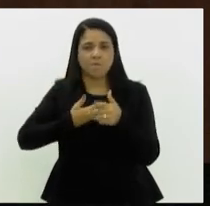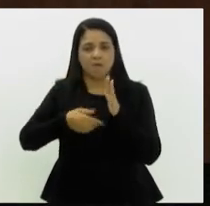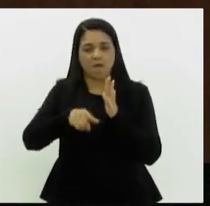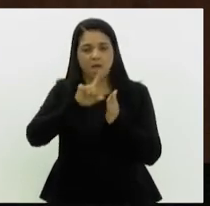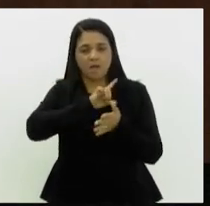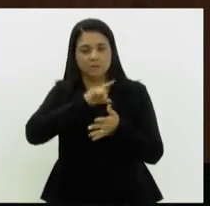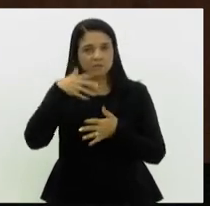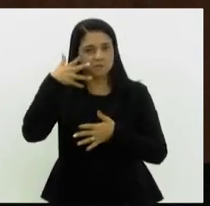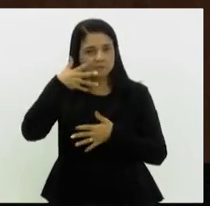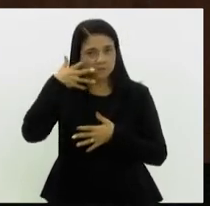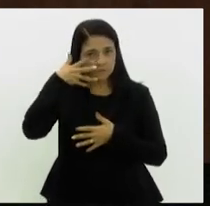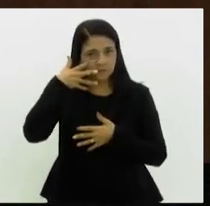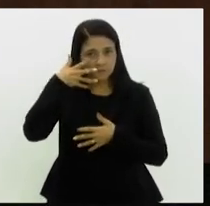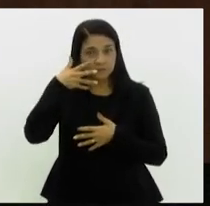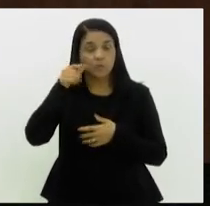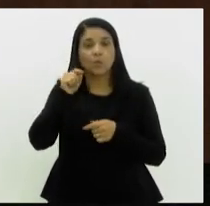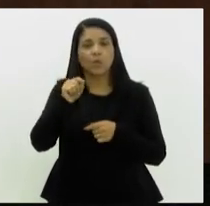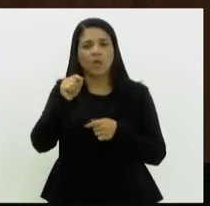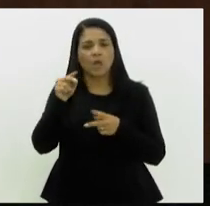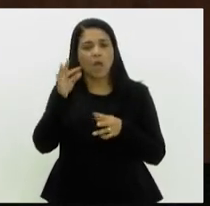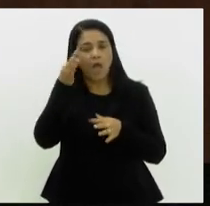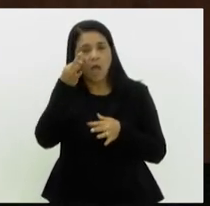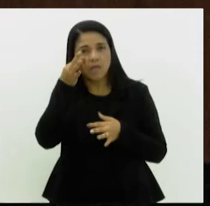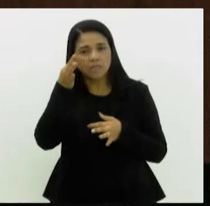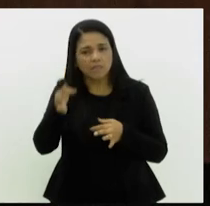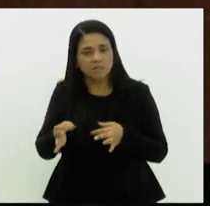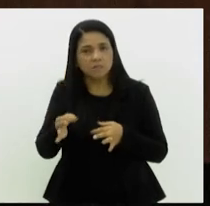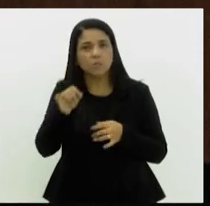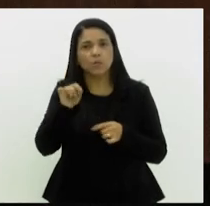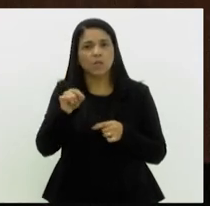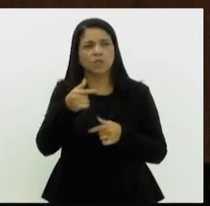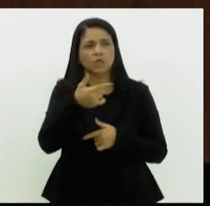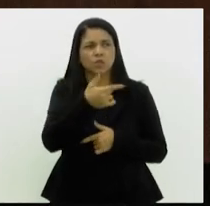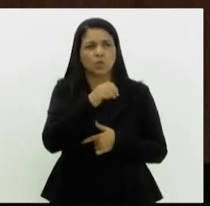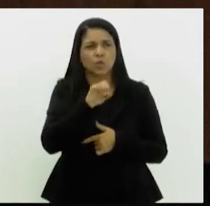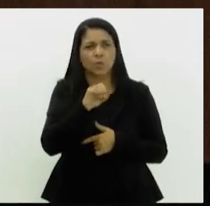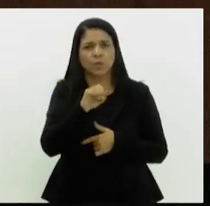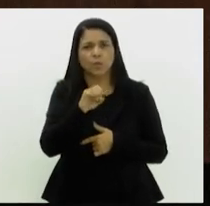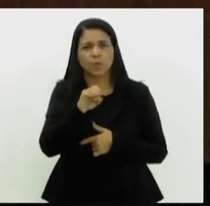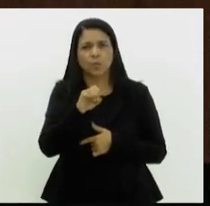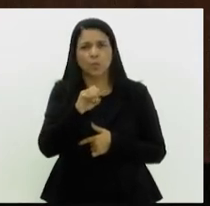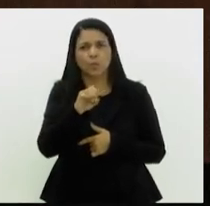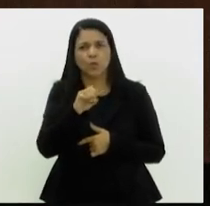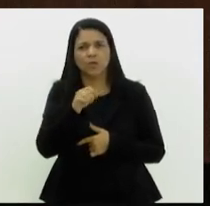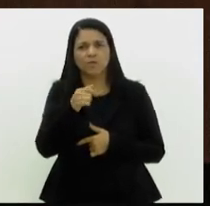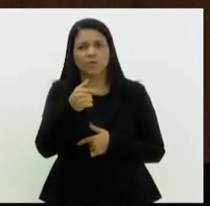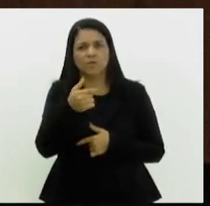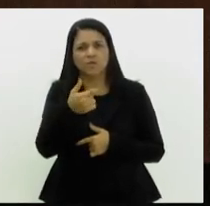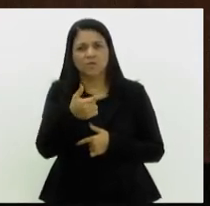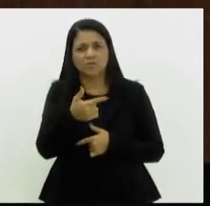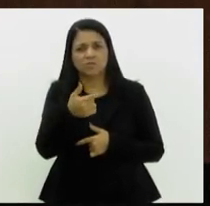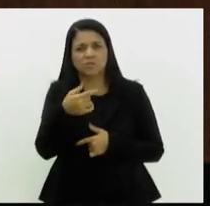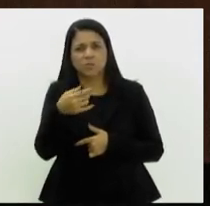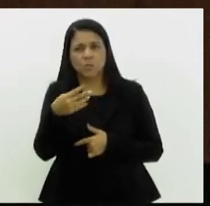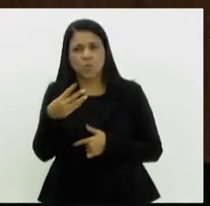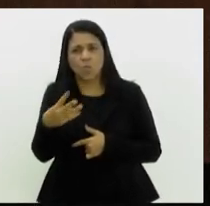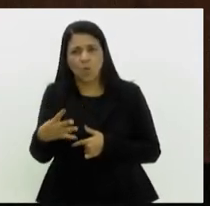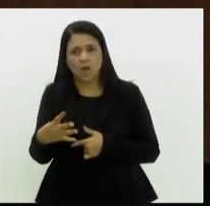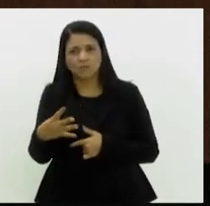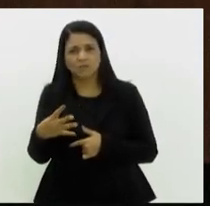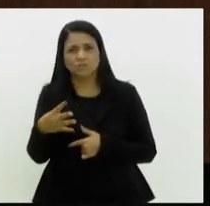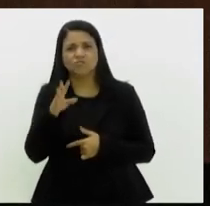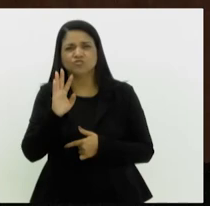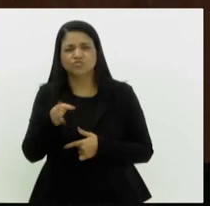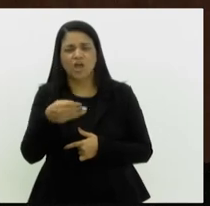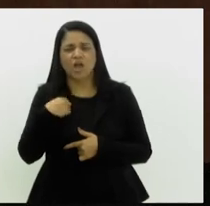atenção o fato de nós estarmos no ano de 2004. A gente tem uma Assembleia Legislativa